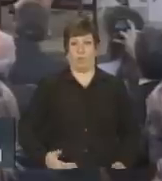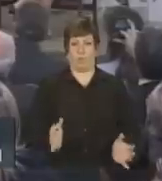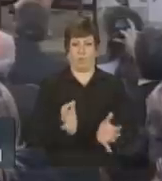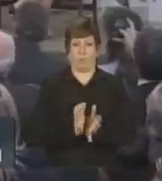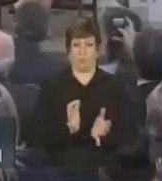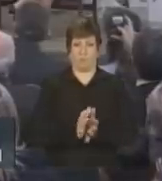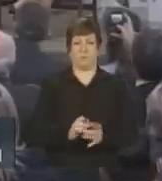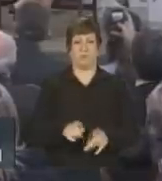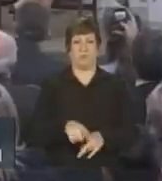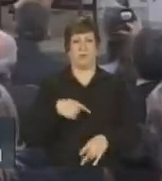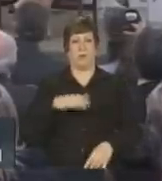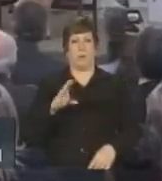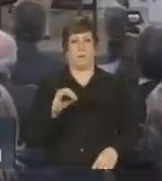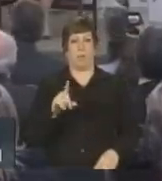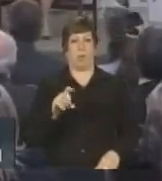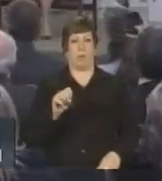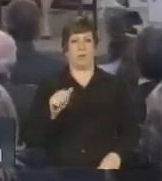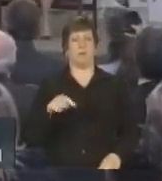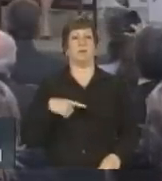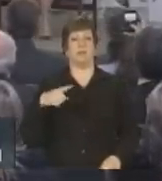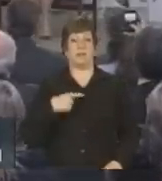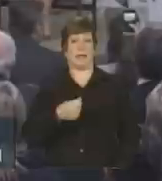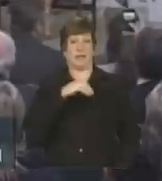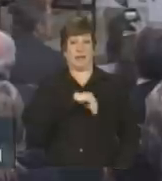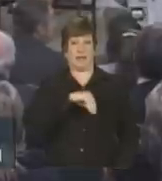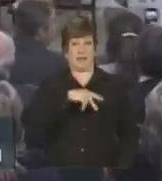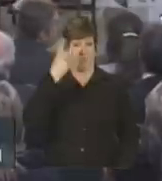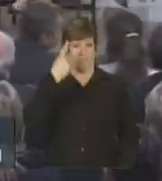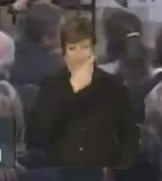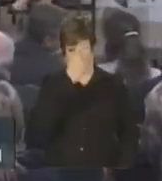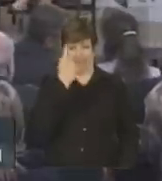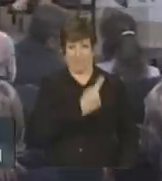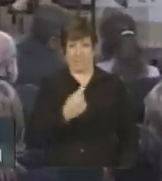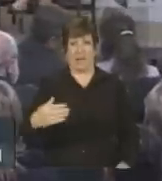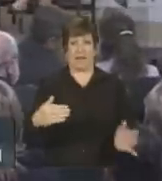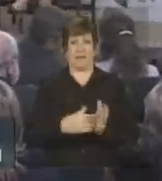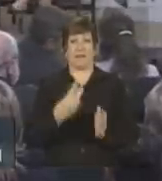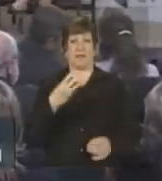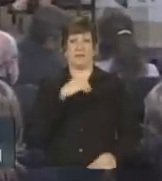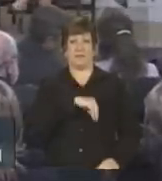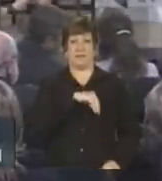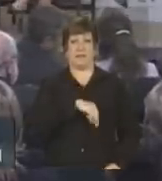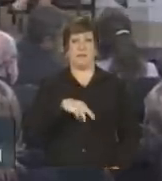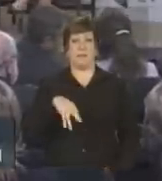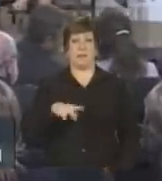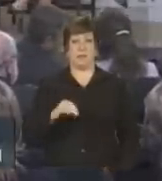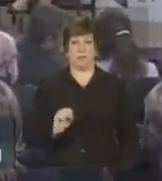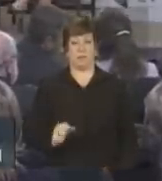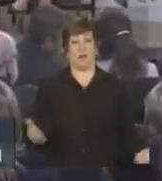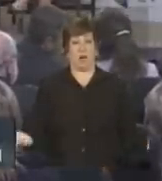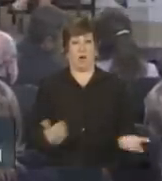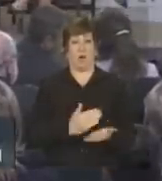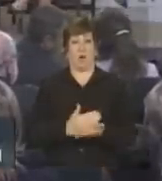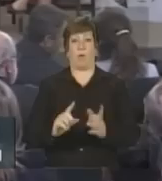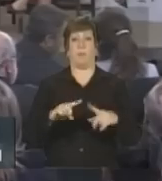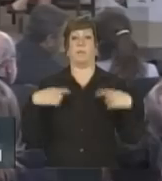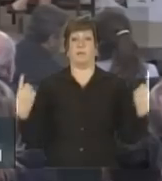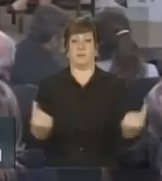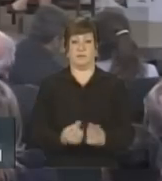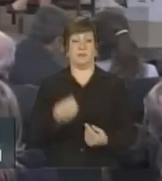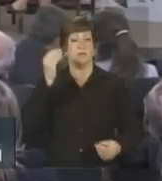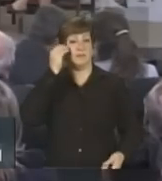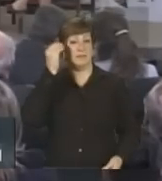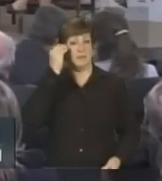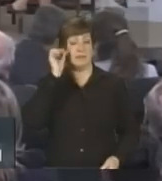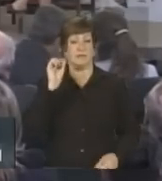bolsistas, que tenham renda familiar por pessoa de até 3 salários mínimos. Dando início à cerimônia,